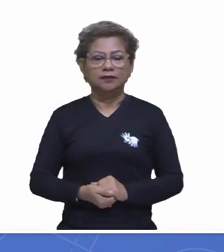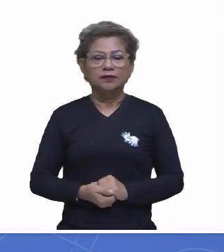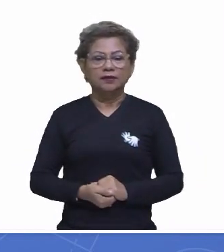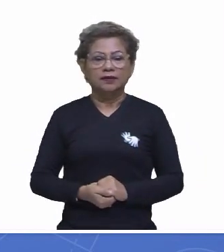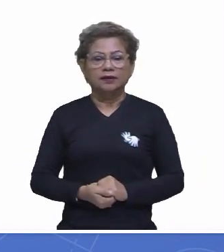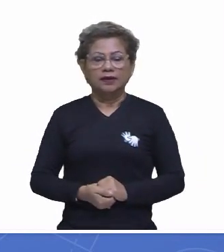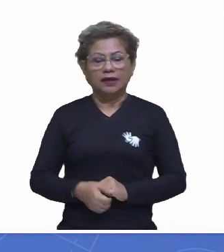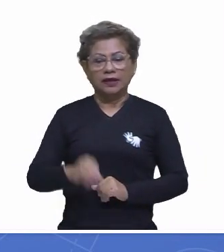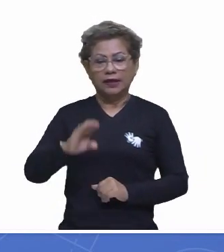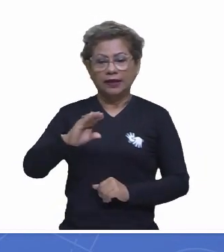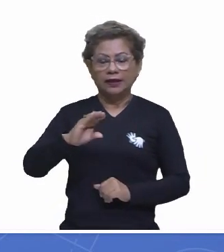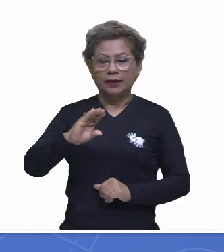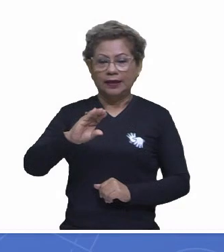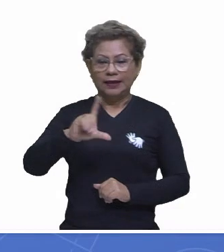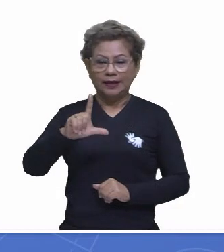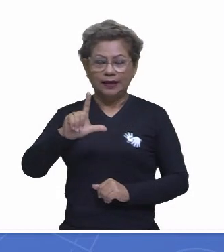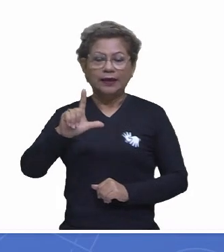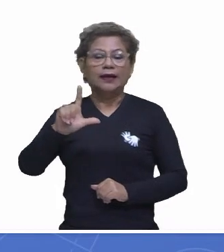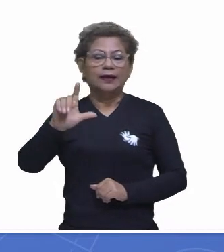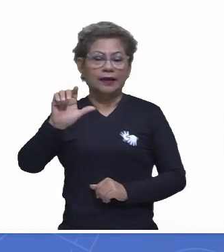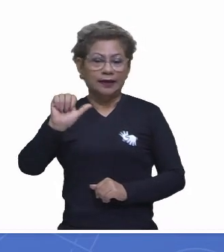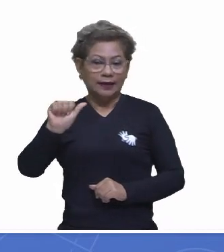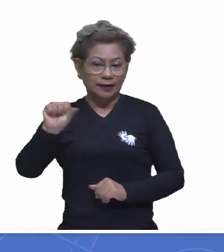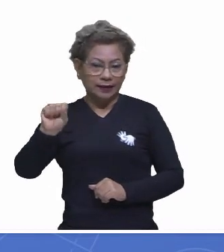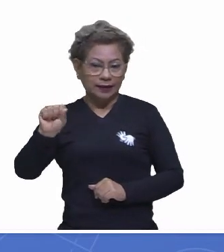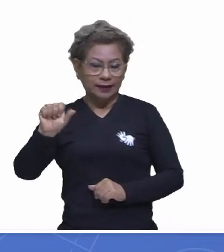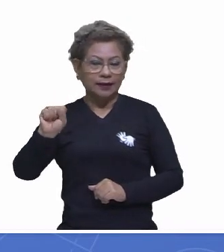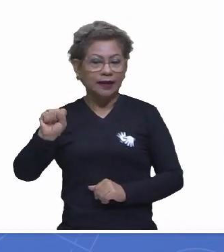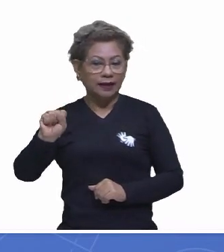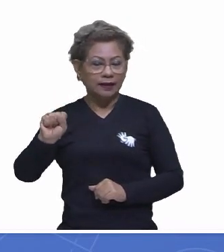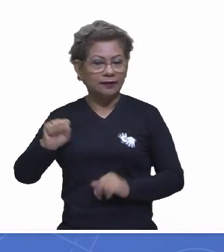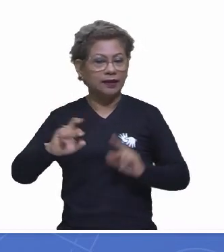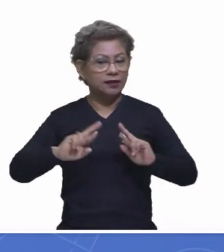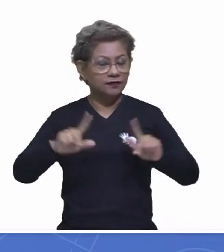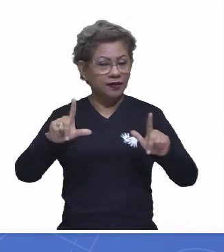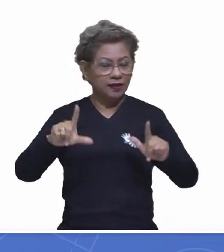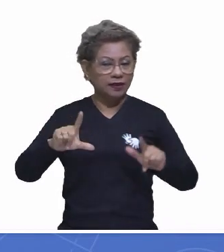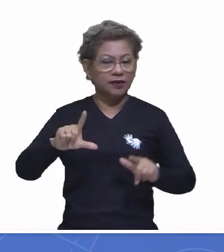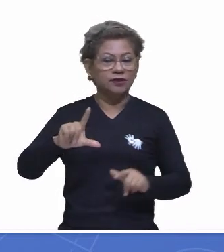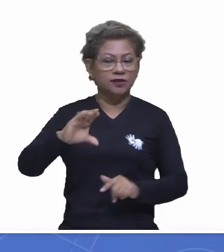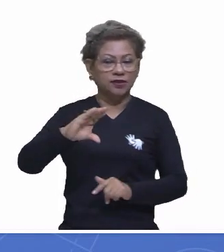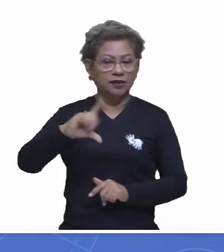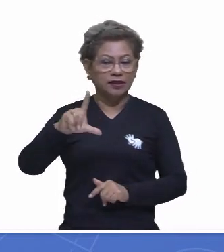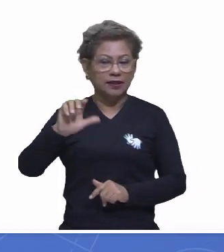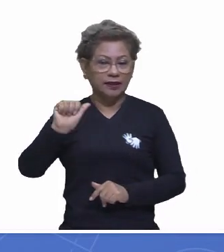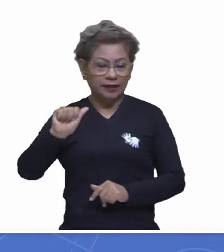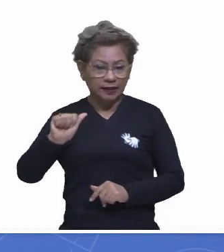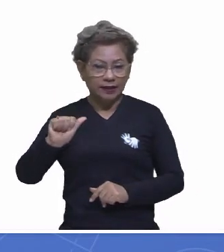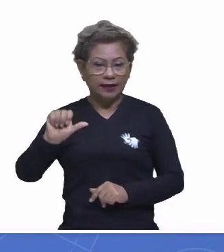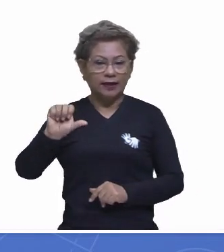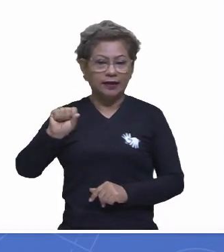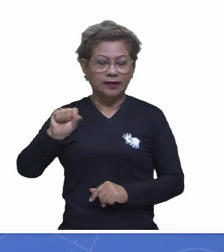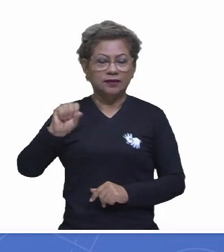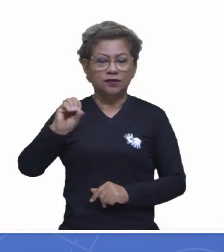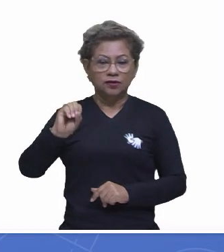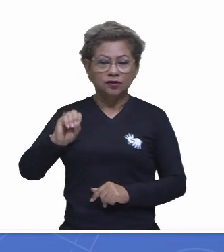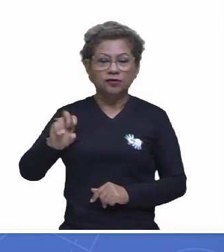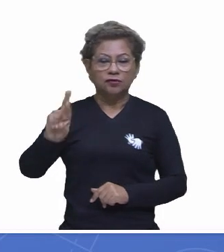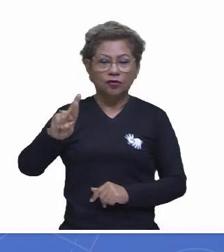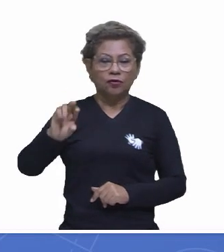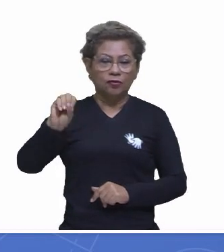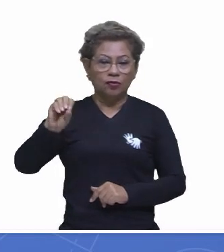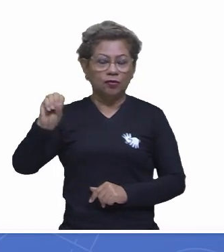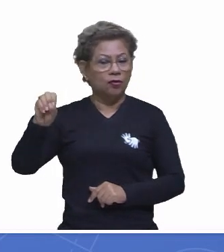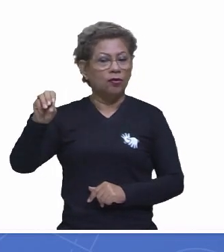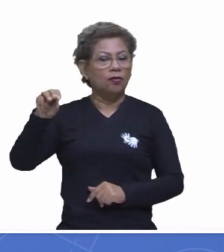class, né, que é um substantivo, ele é utilizado como adjetivo. Então, há situações raras, mas